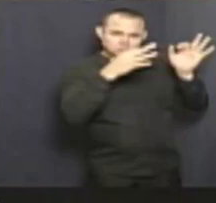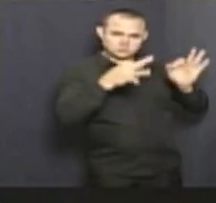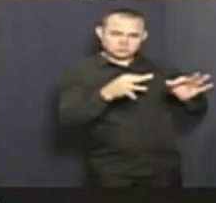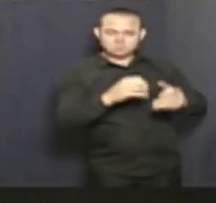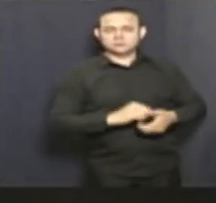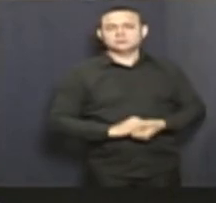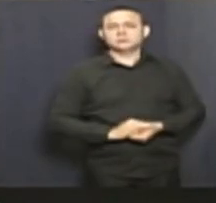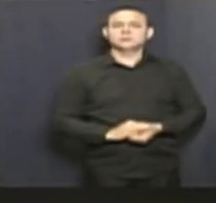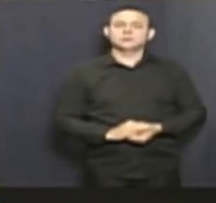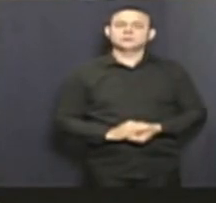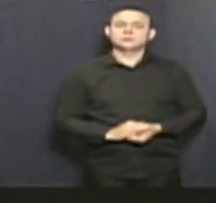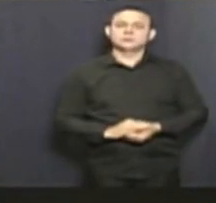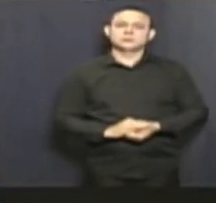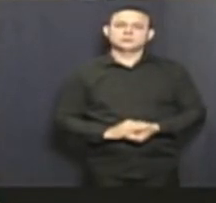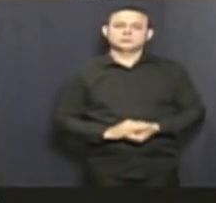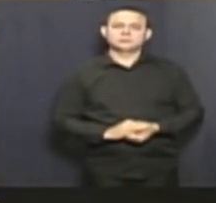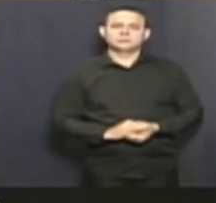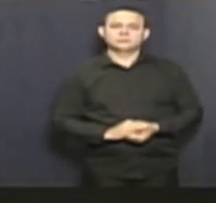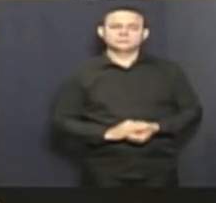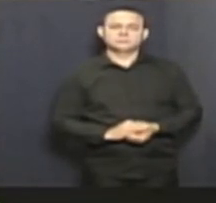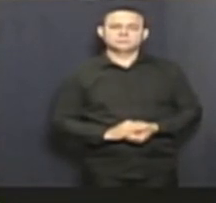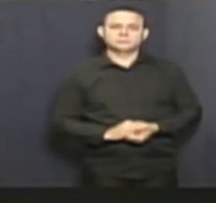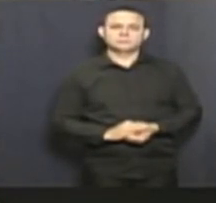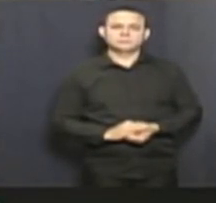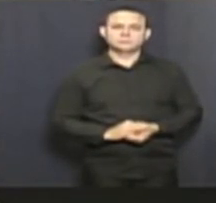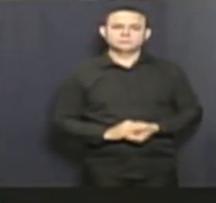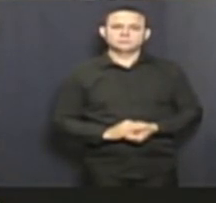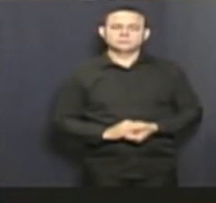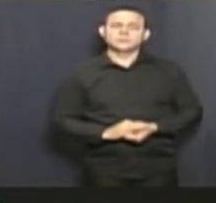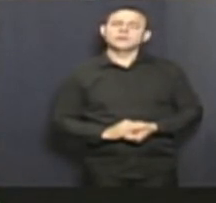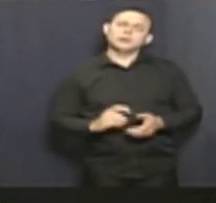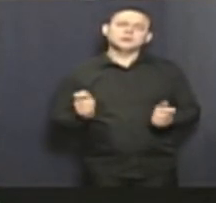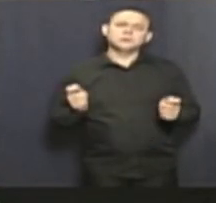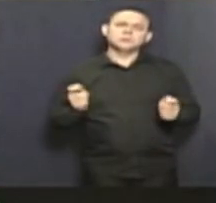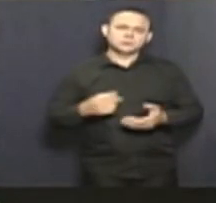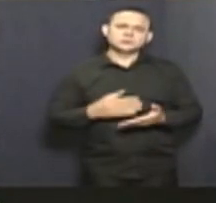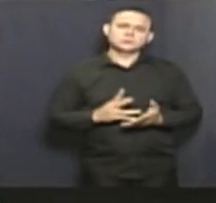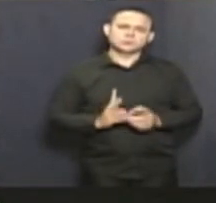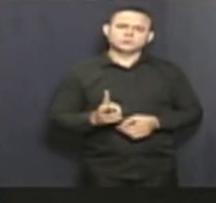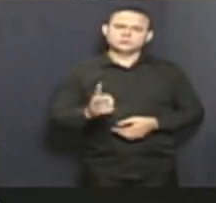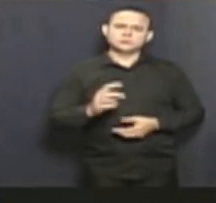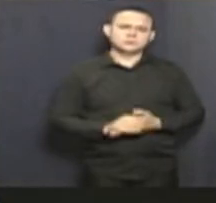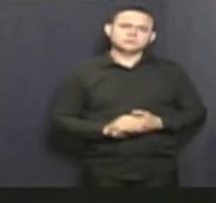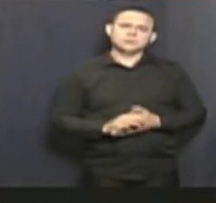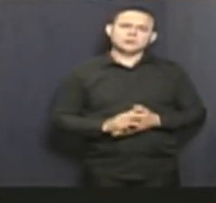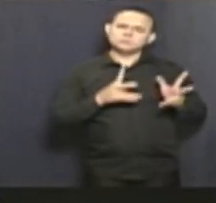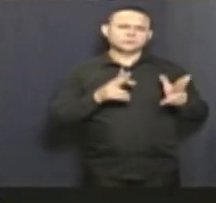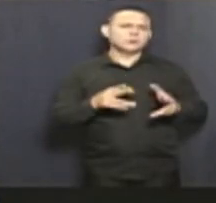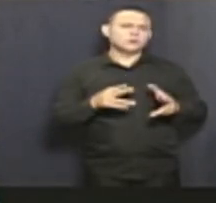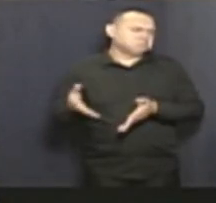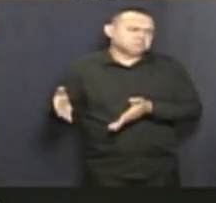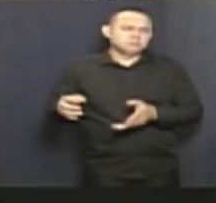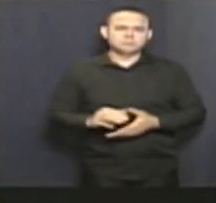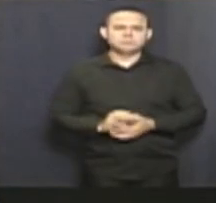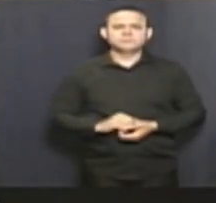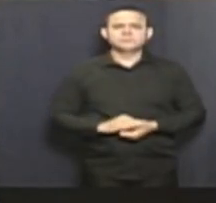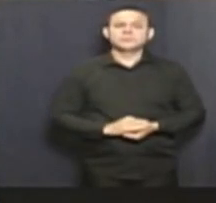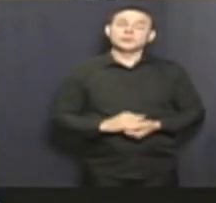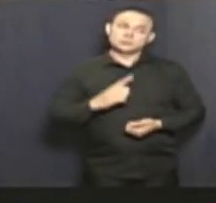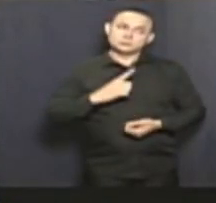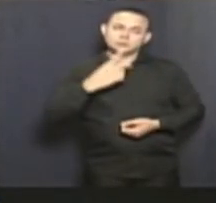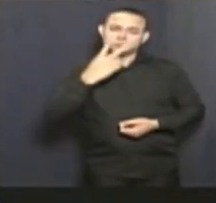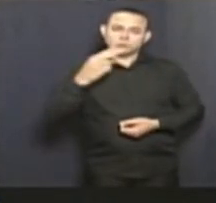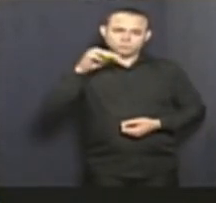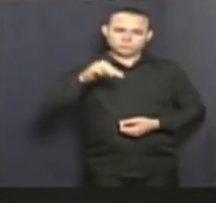acho que ninguém vai ter problema se podemos continuar com o formato então por favor senhor tem dois